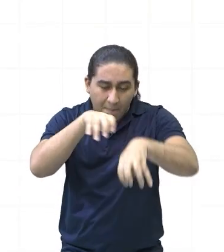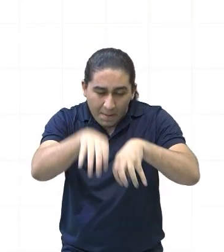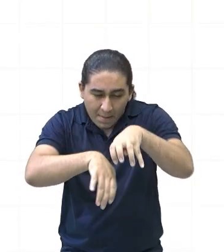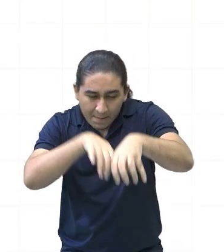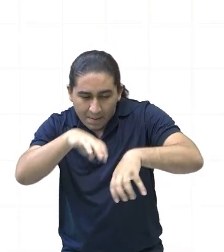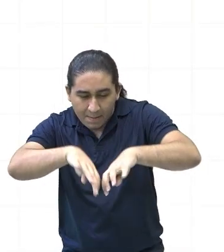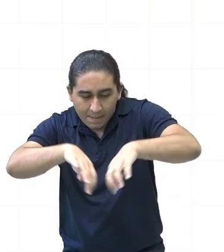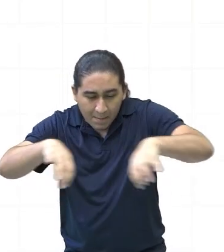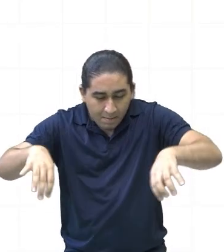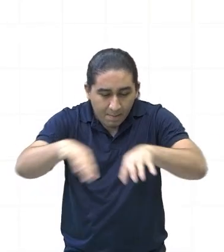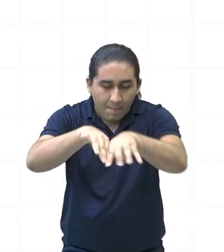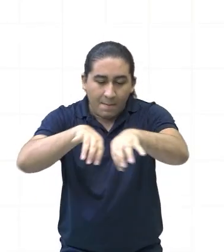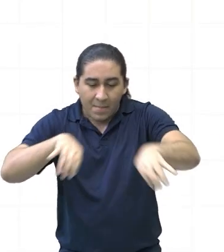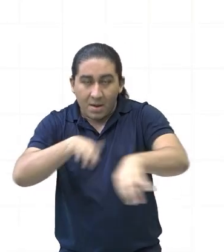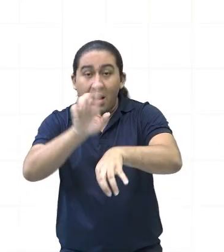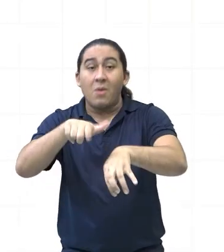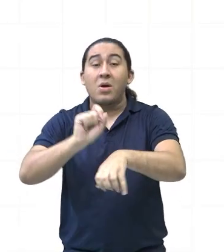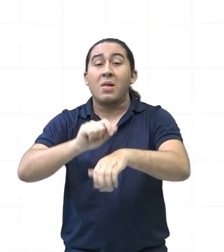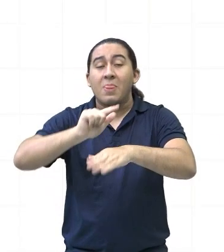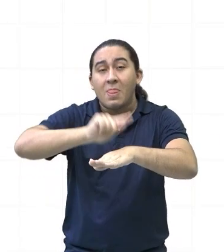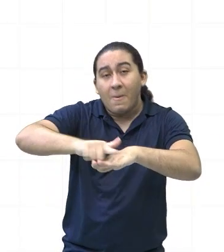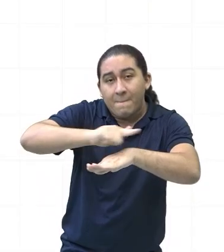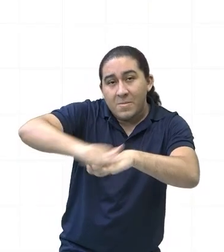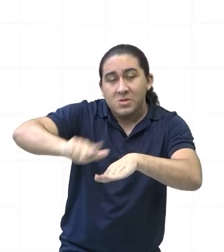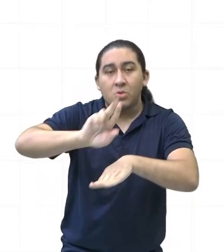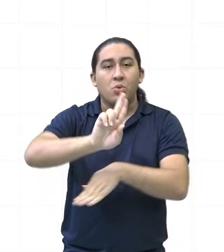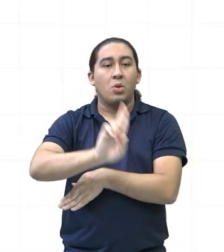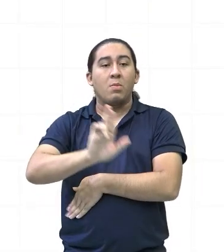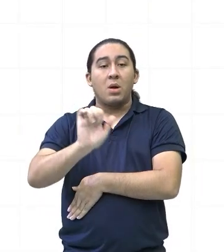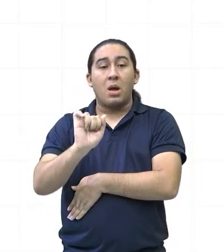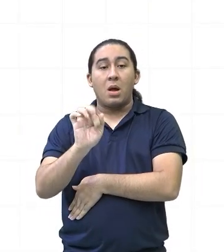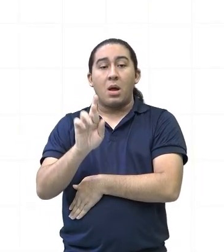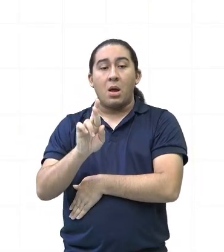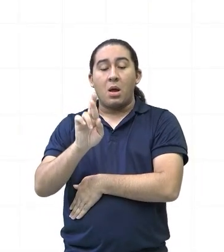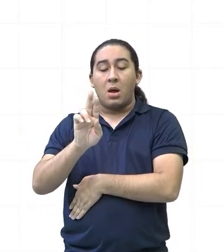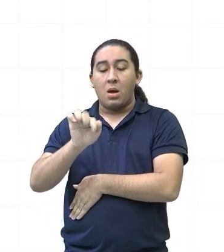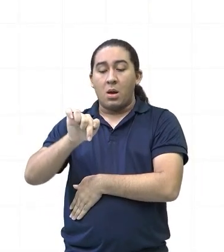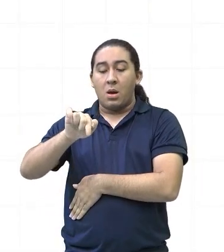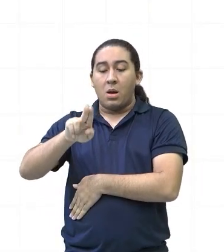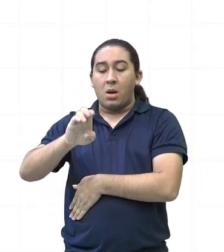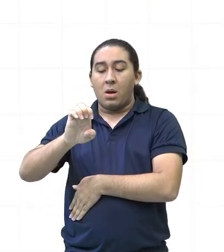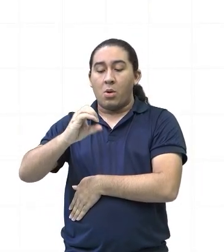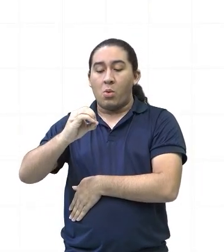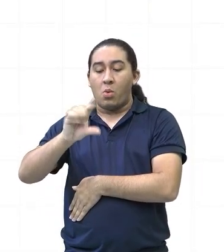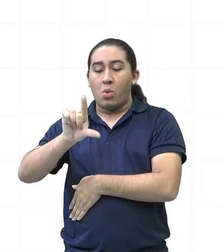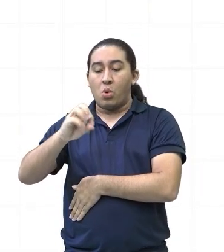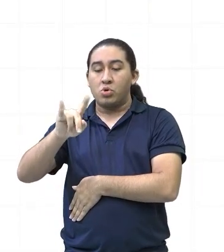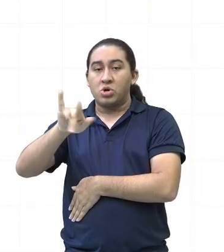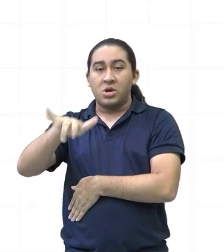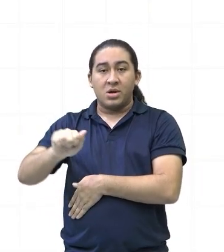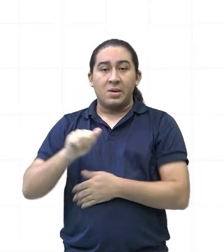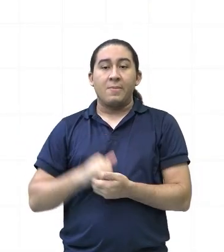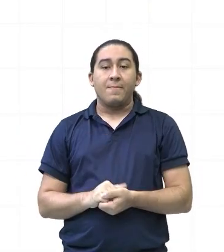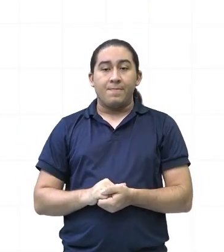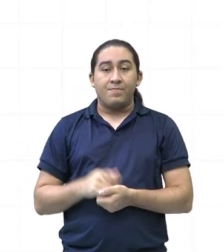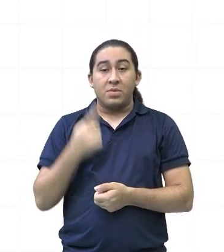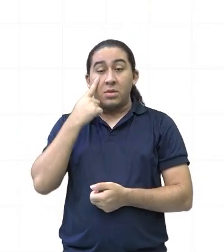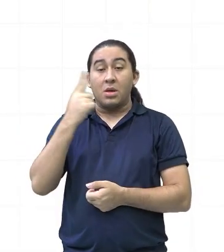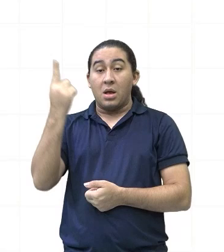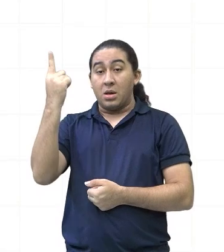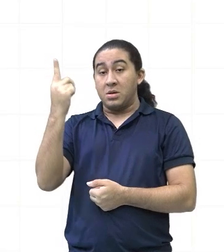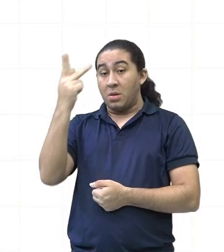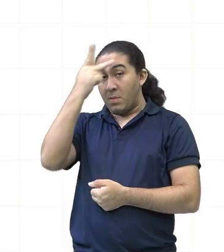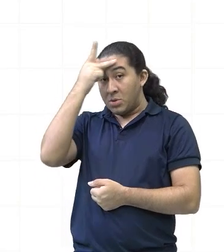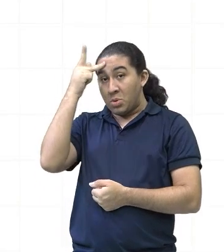é, então, aí a arqueologia. E nós temos, então, logo acima, uma escrita bem diferente. Por quê? Porque ela é